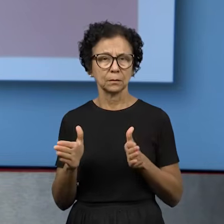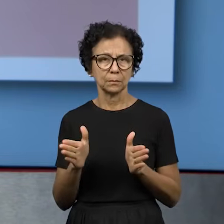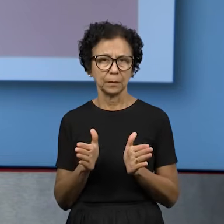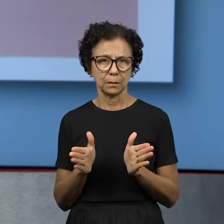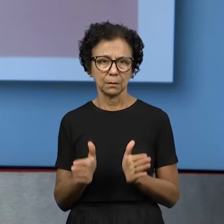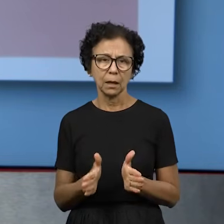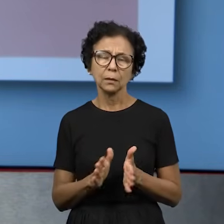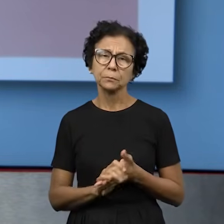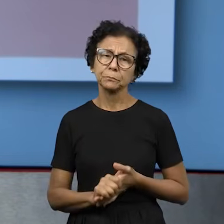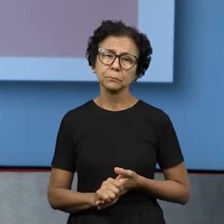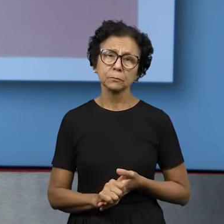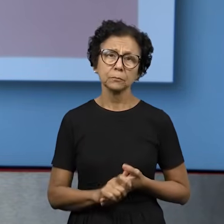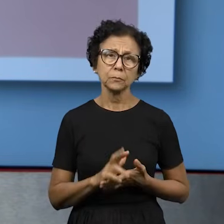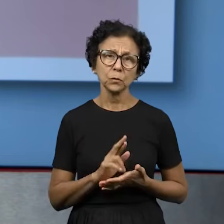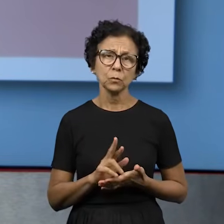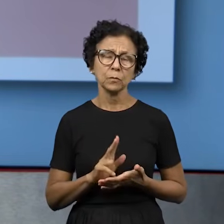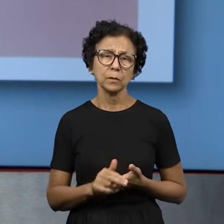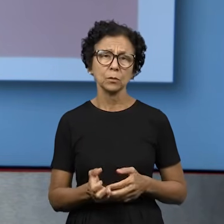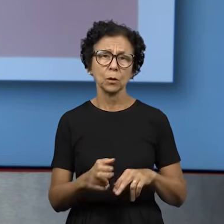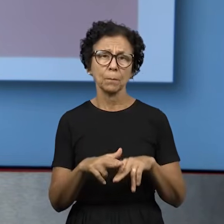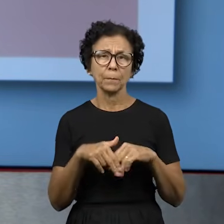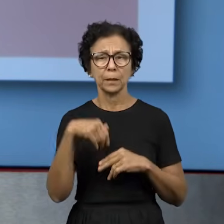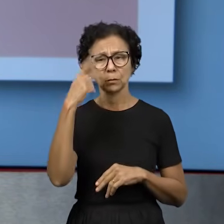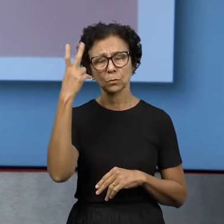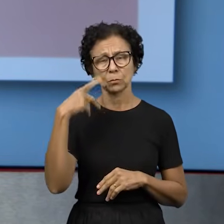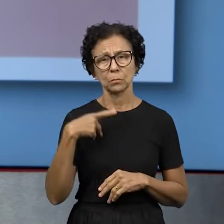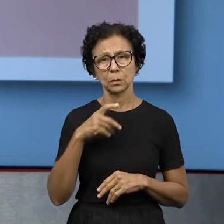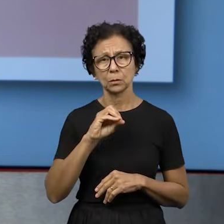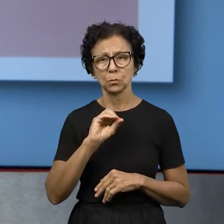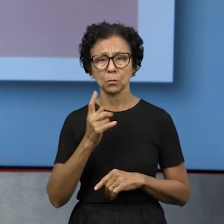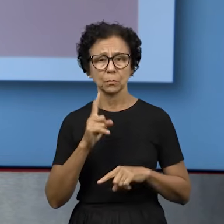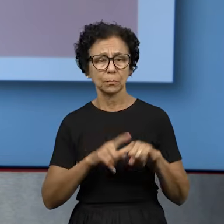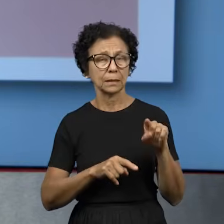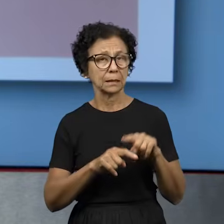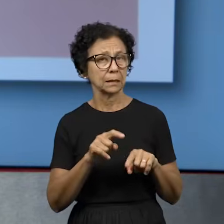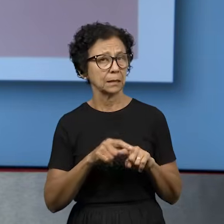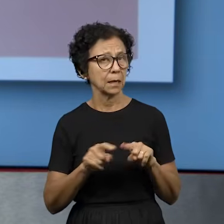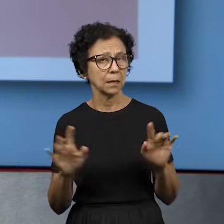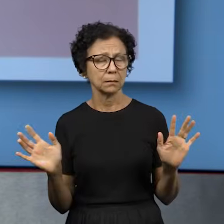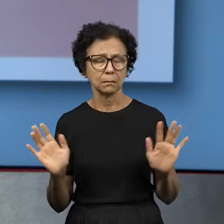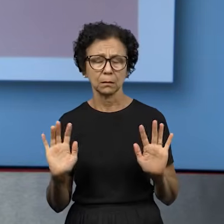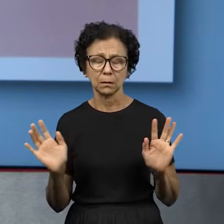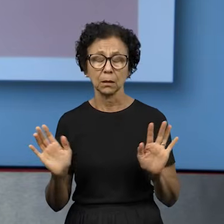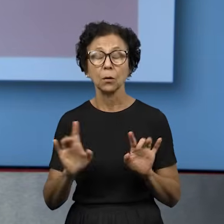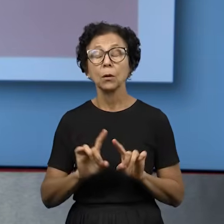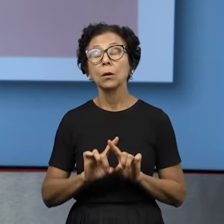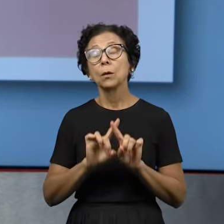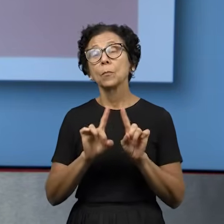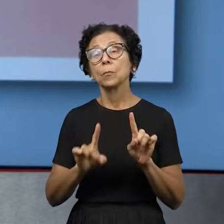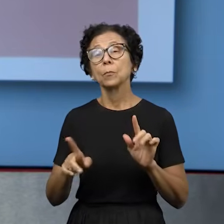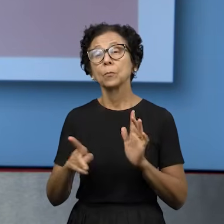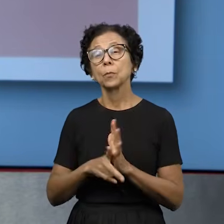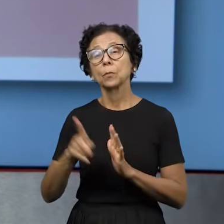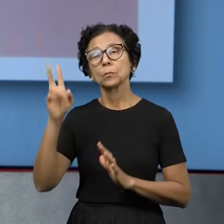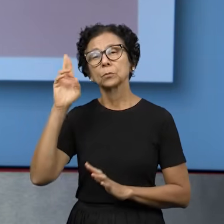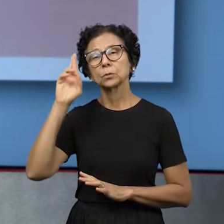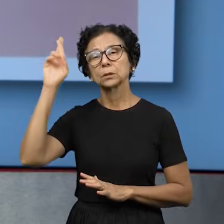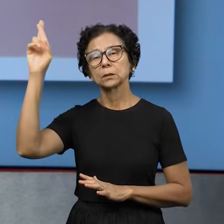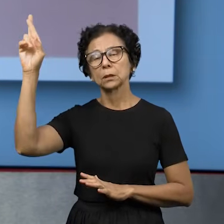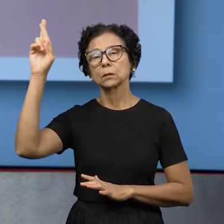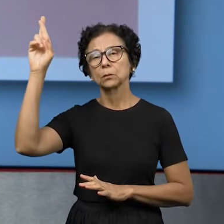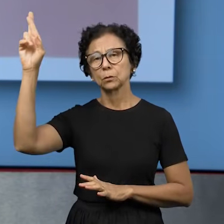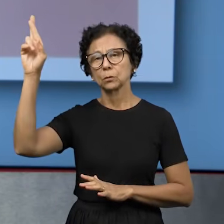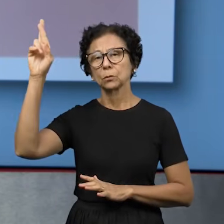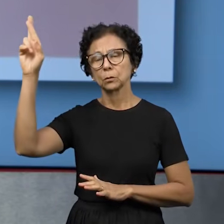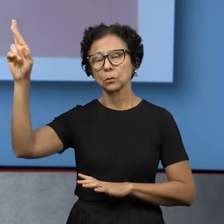tratando apenas de recursos humanos ou materiais, mas de algo que vem do próprio Senhor. Ele